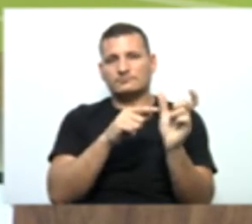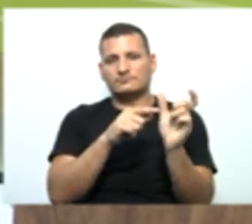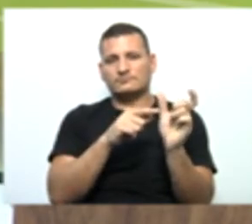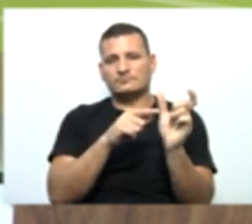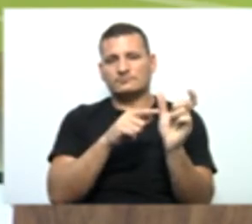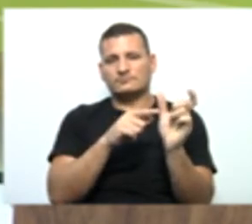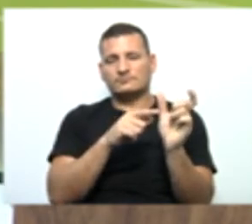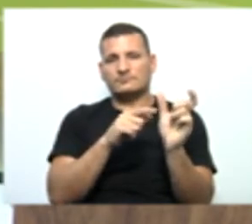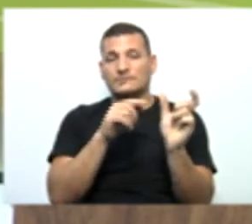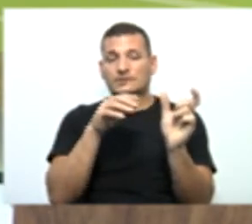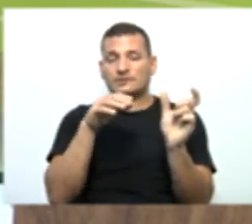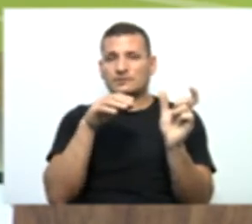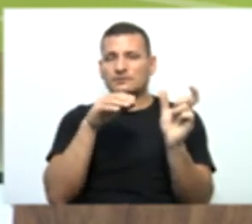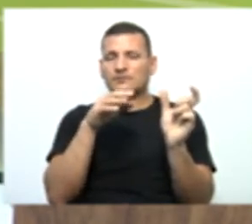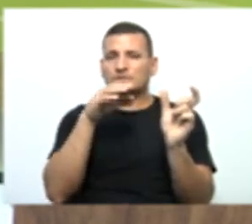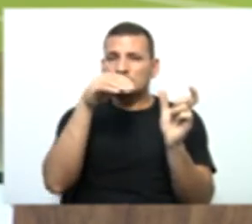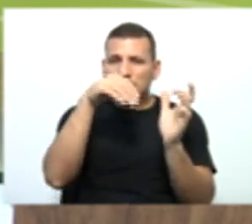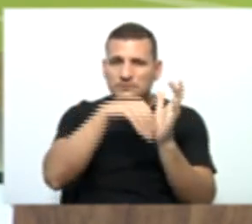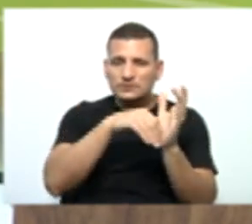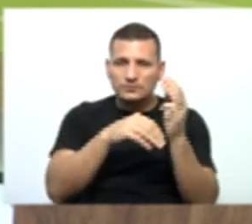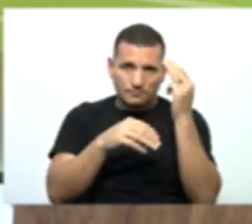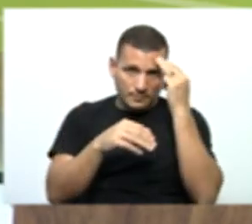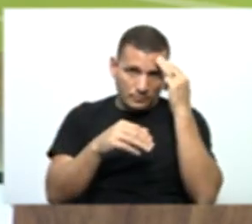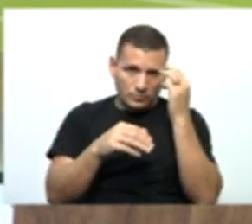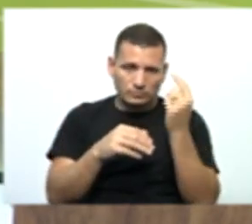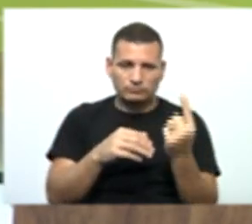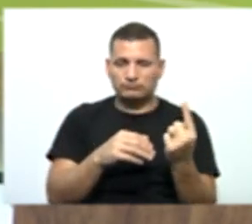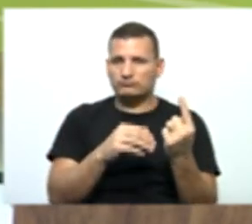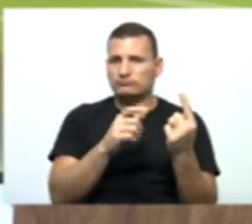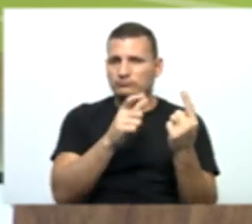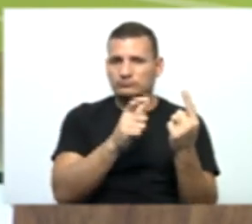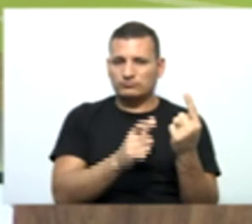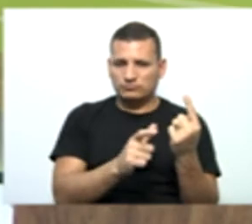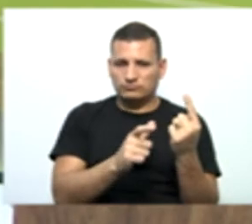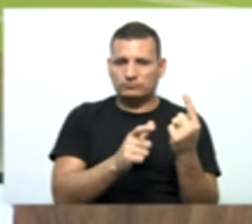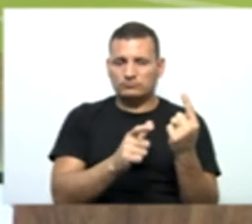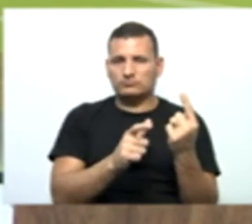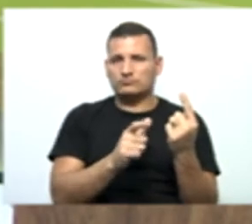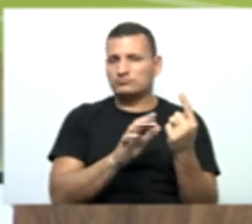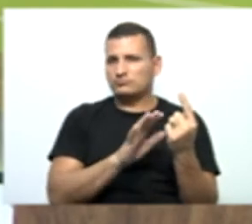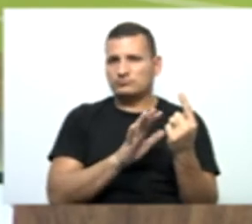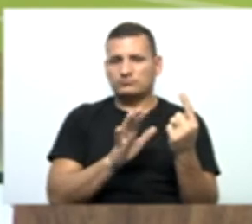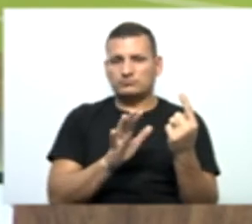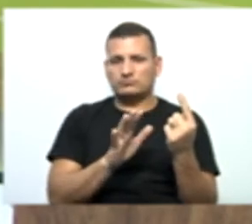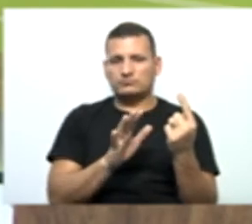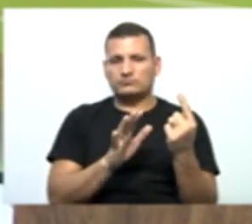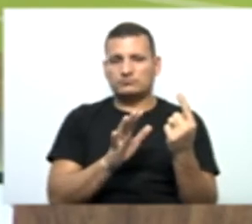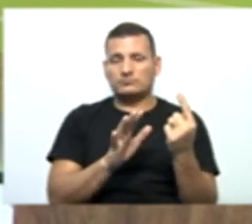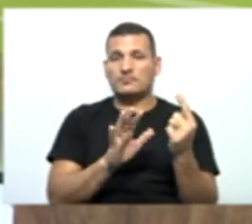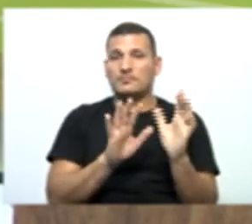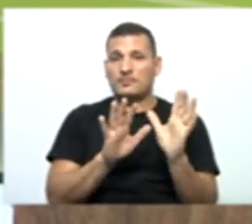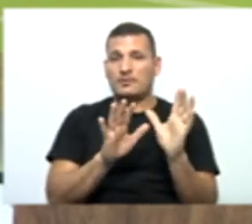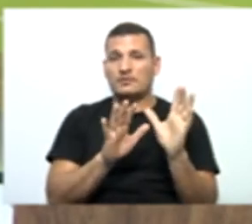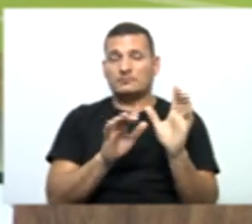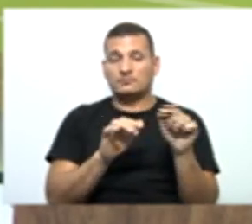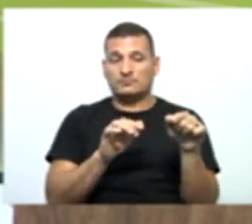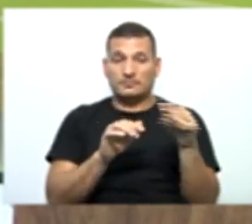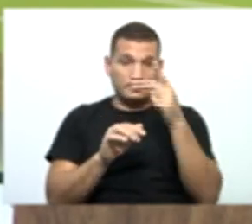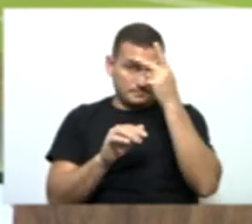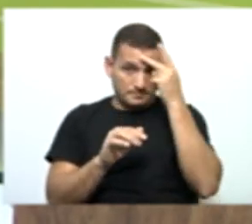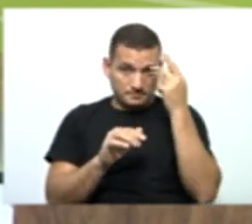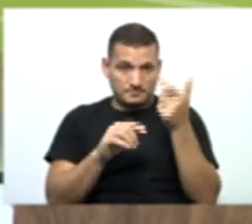ocupa unicamente um lugar na memória. Então, pessoa é única. Mas os objetos de